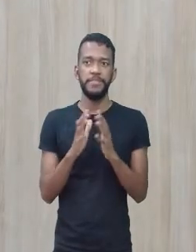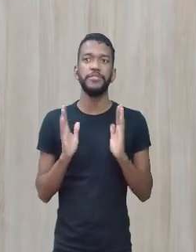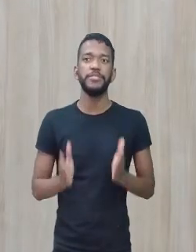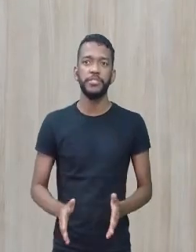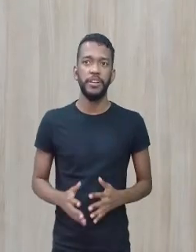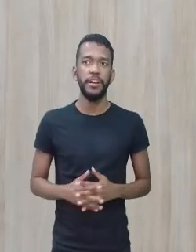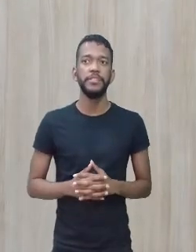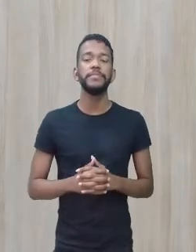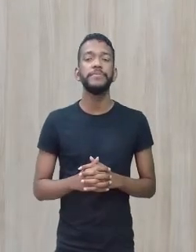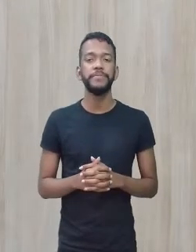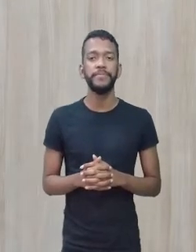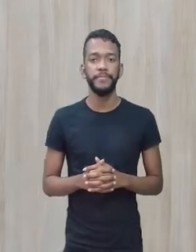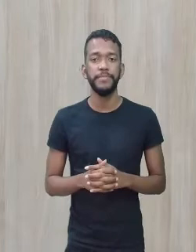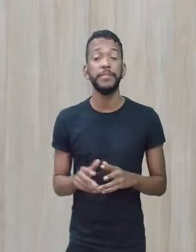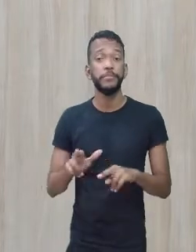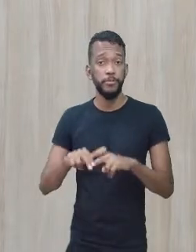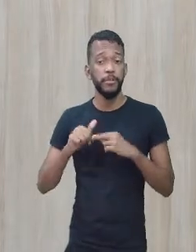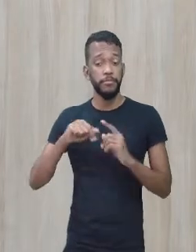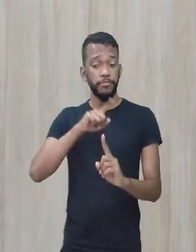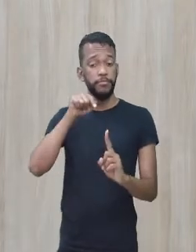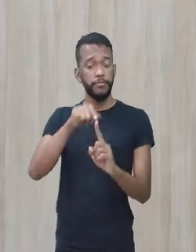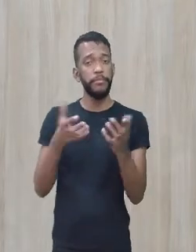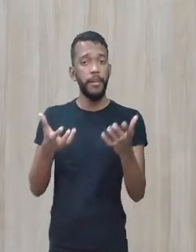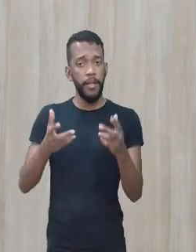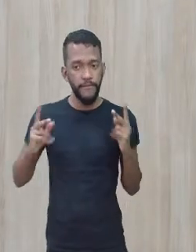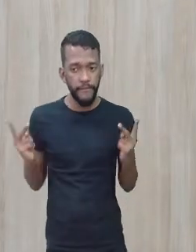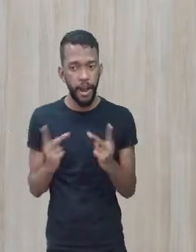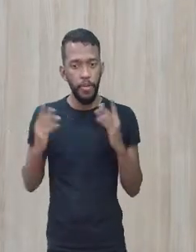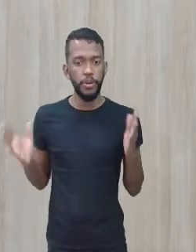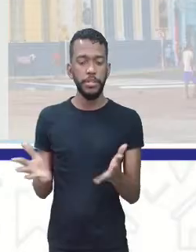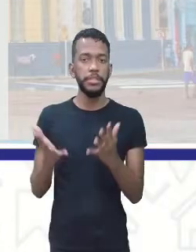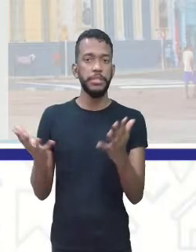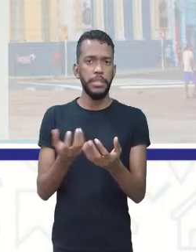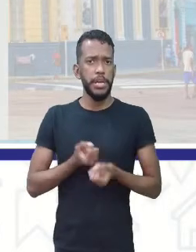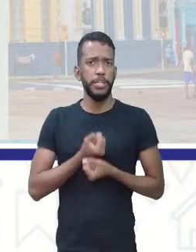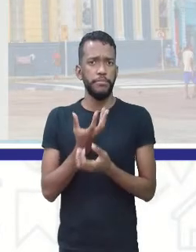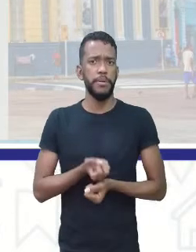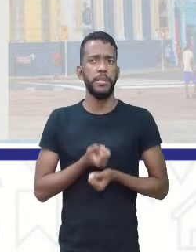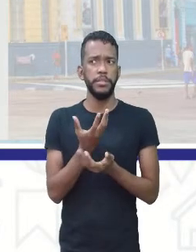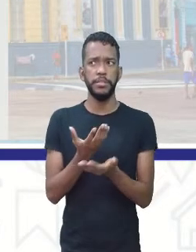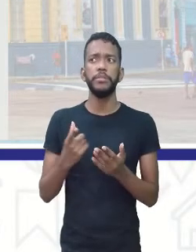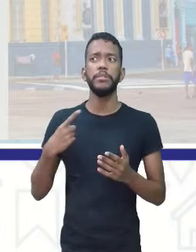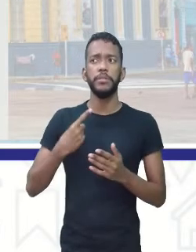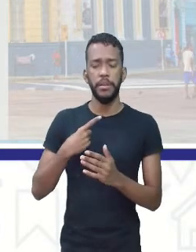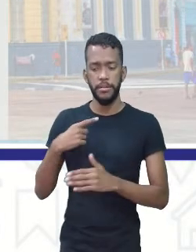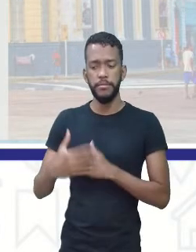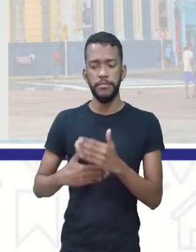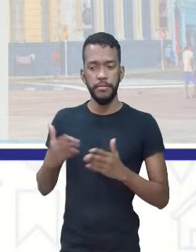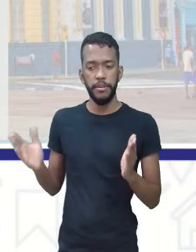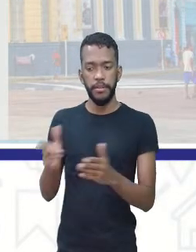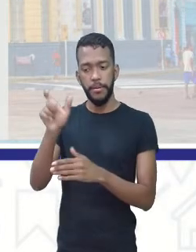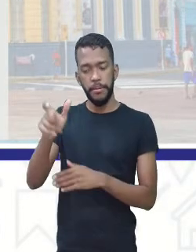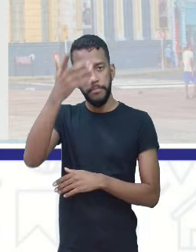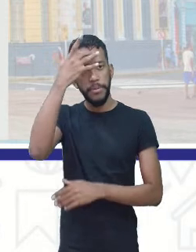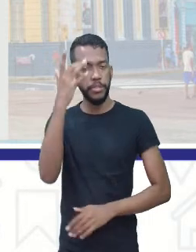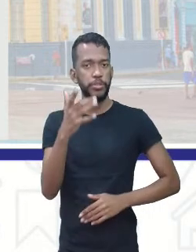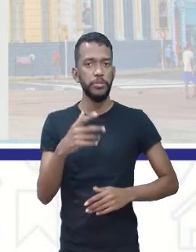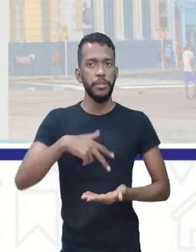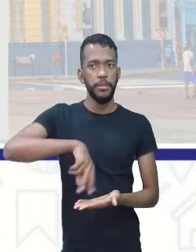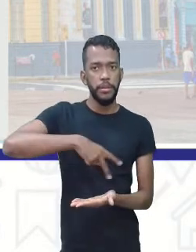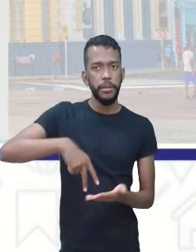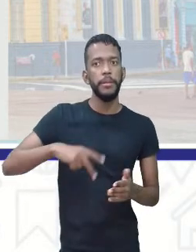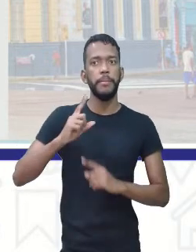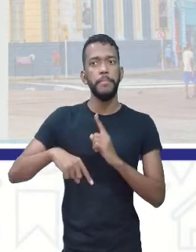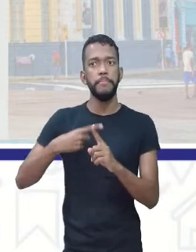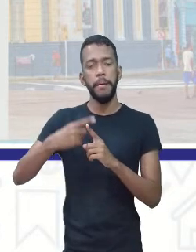E a finalidade seria valorizar a expressão artística, né? Incentivando artistas, dançarinos, empresários e toda a